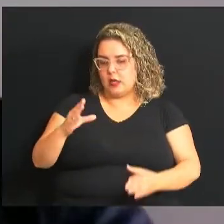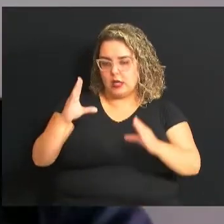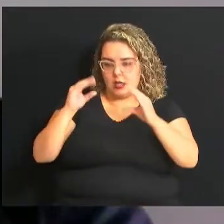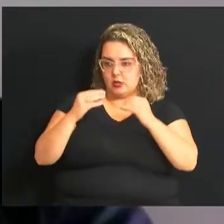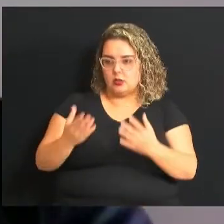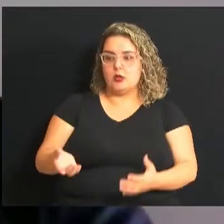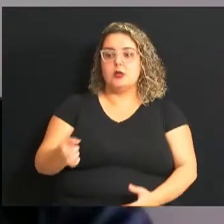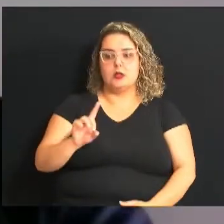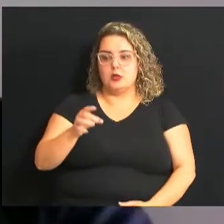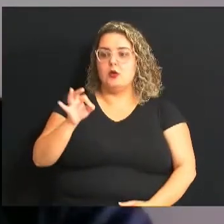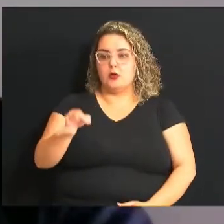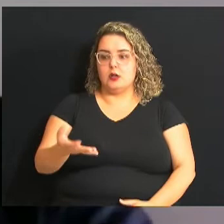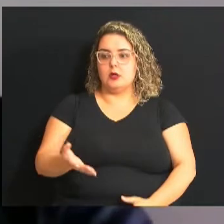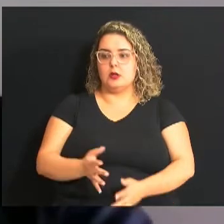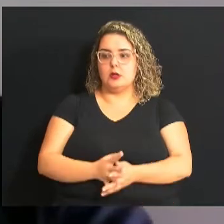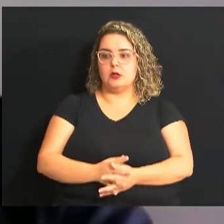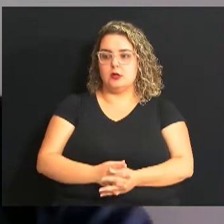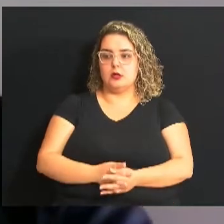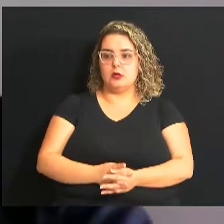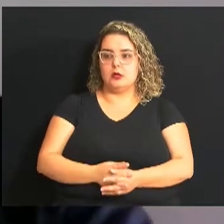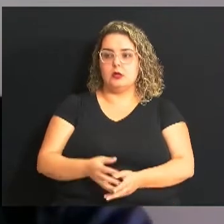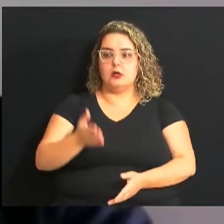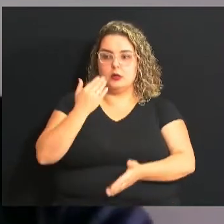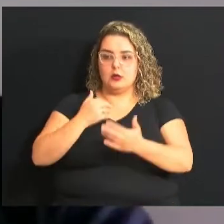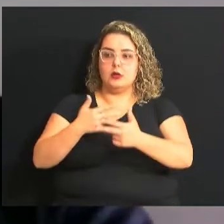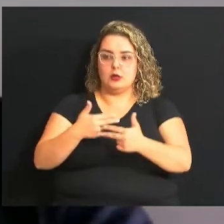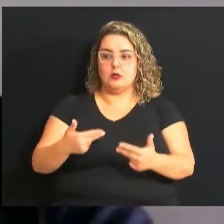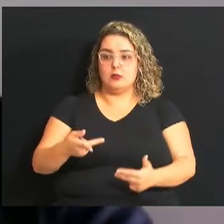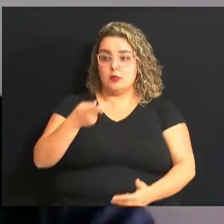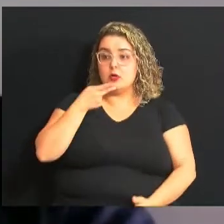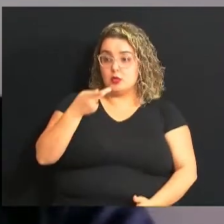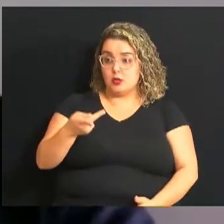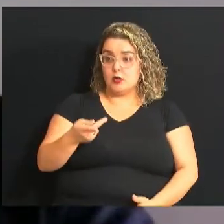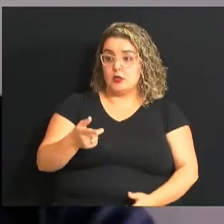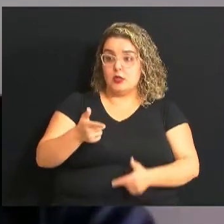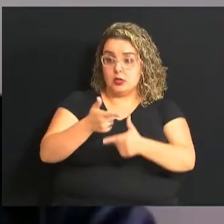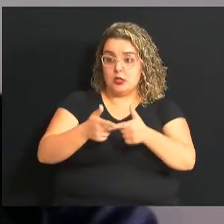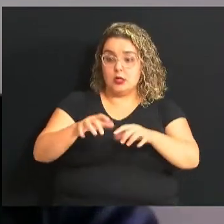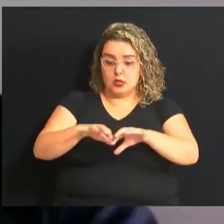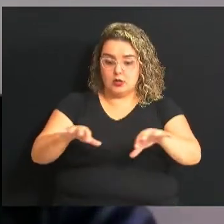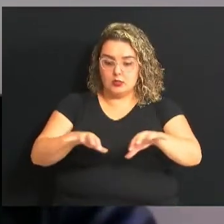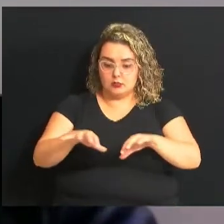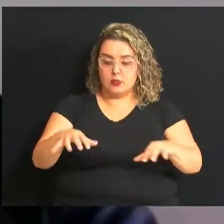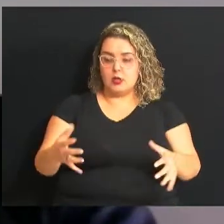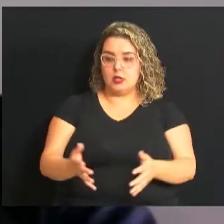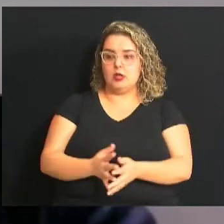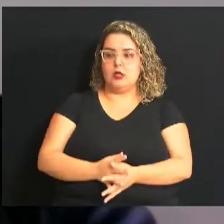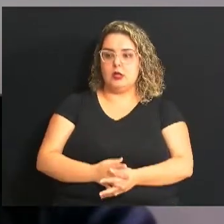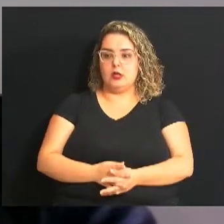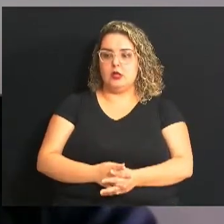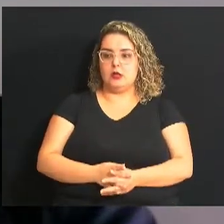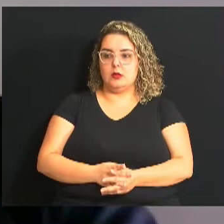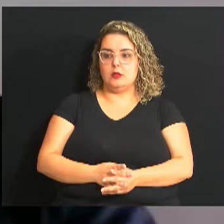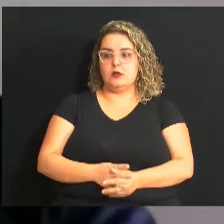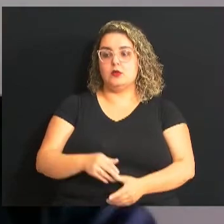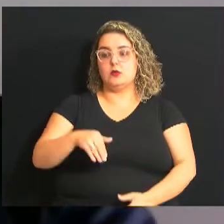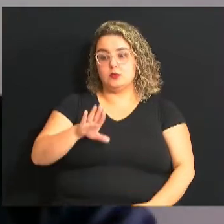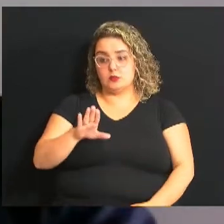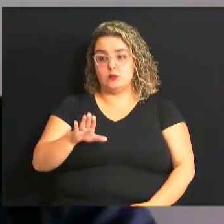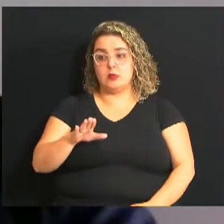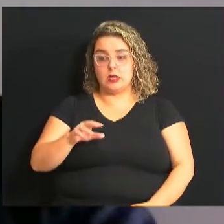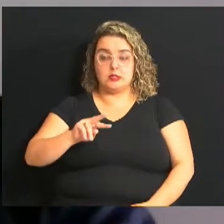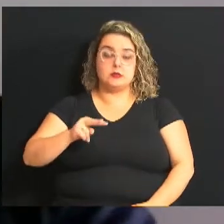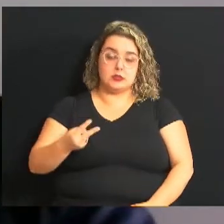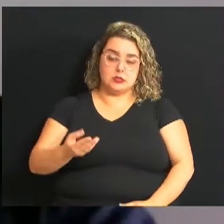Não, com certeza. A alimentação, como eu disse, ela deve ser fracionada, tá? Então, quanto mais vezes você se alimenta